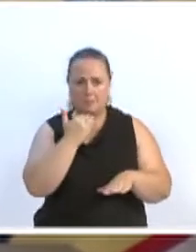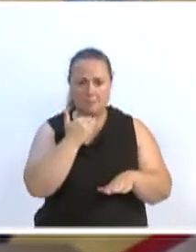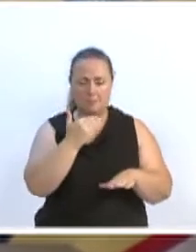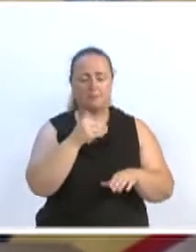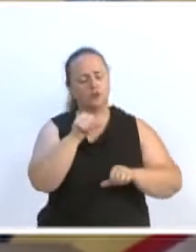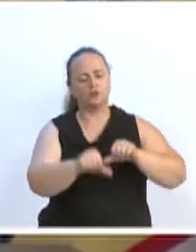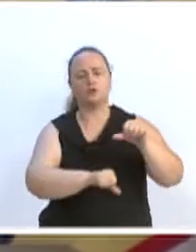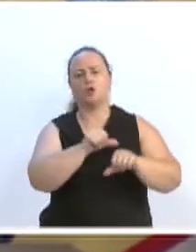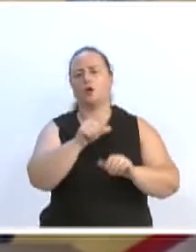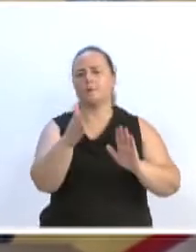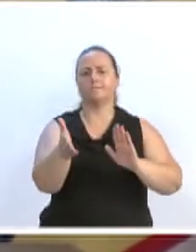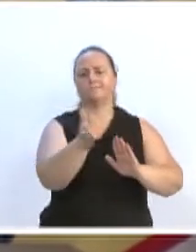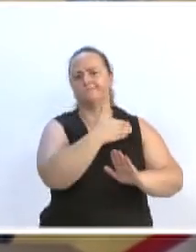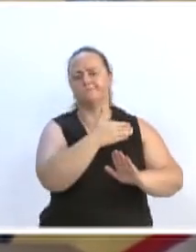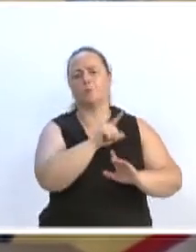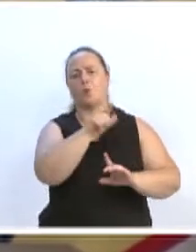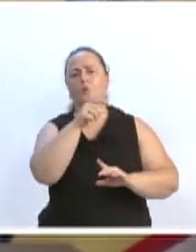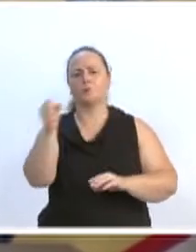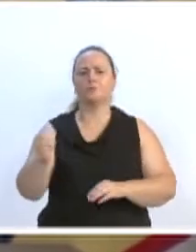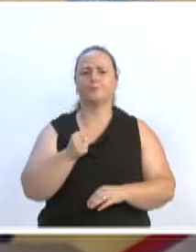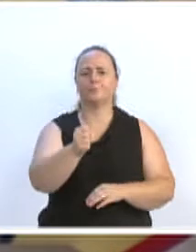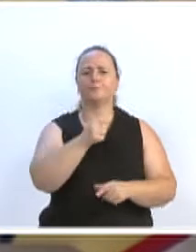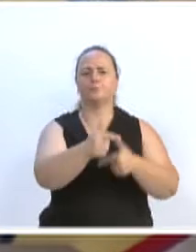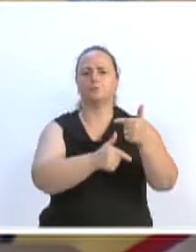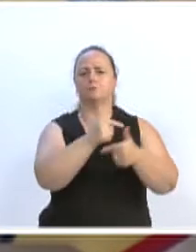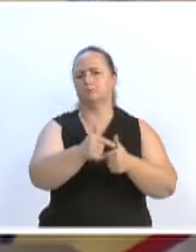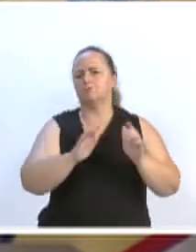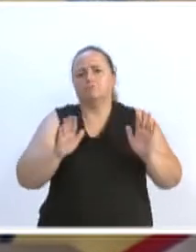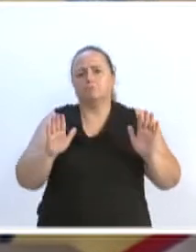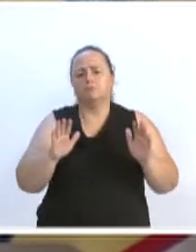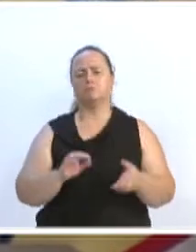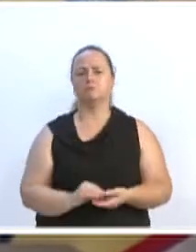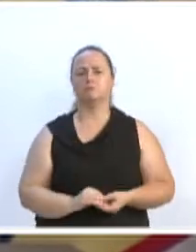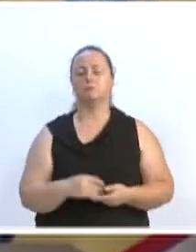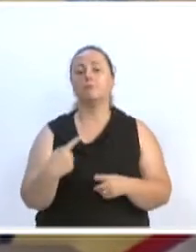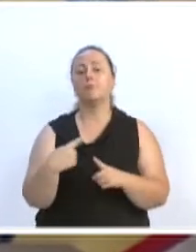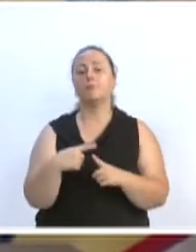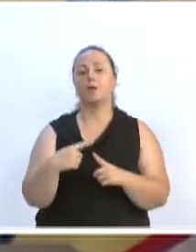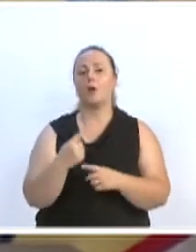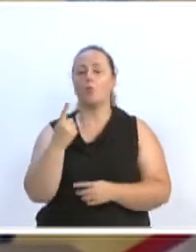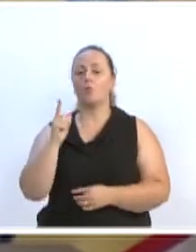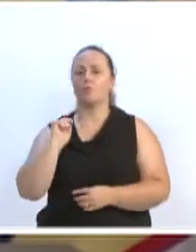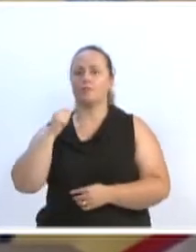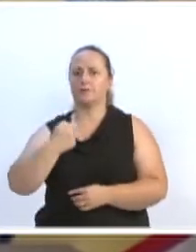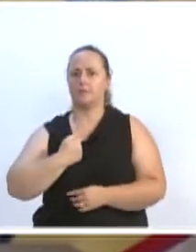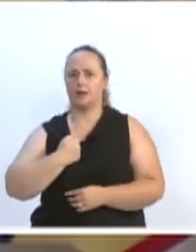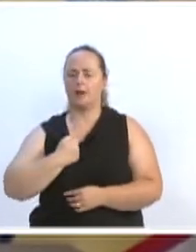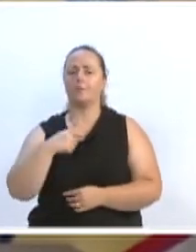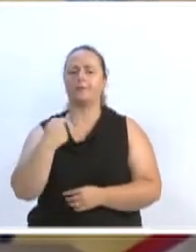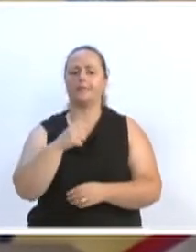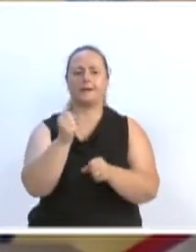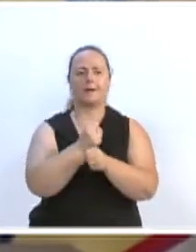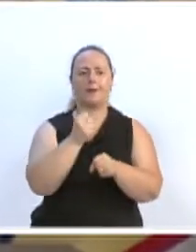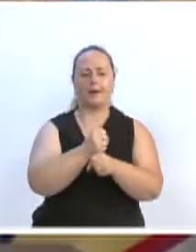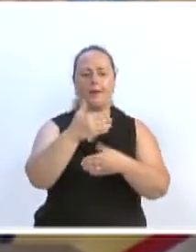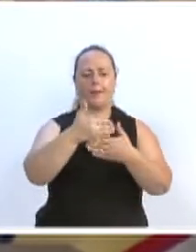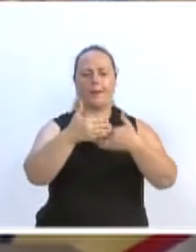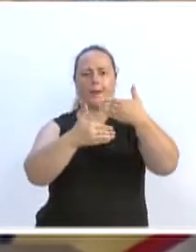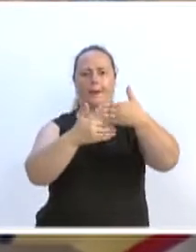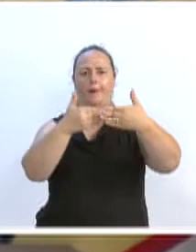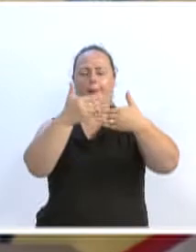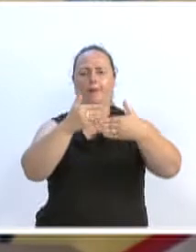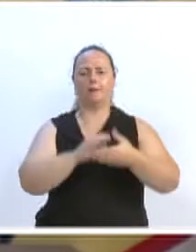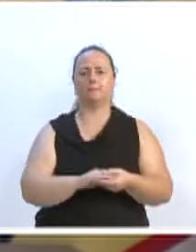fiscalizado por um fiscal o fiscal vai lá e diz que tem que fazer uma mureta passou o tempo era de 8 o outro fiscal unidade pode